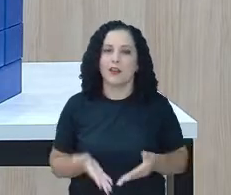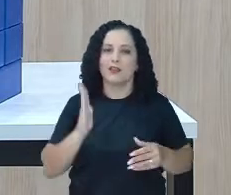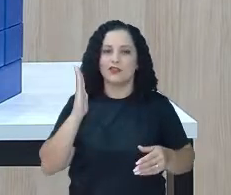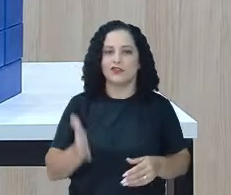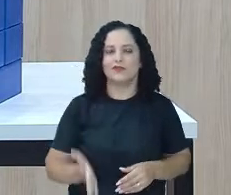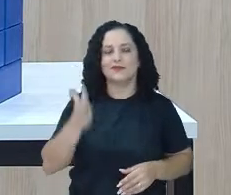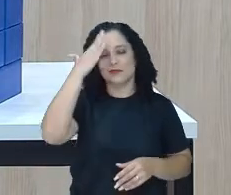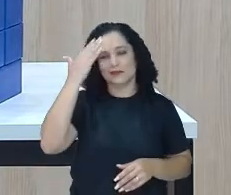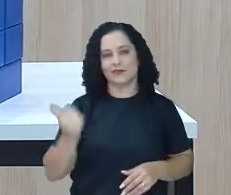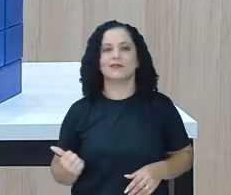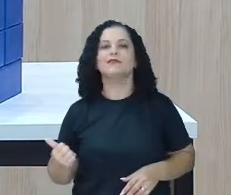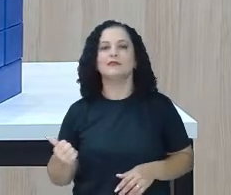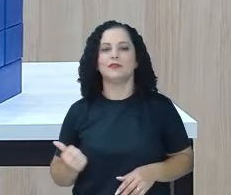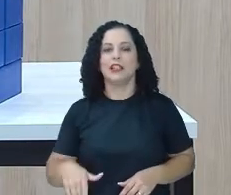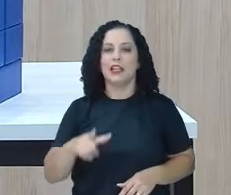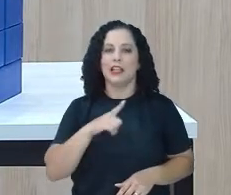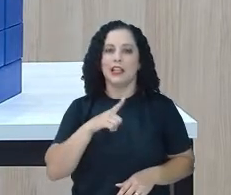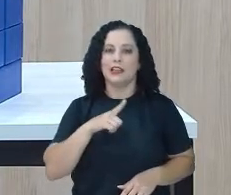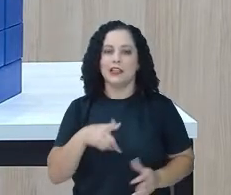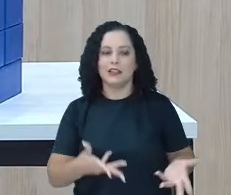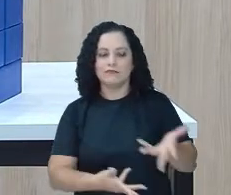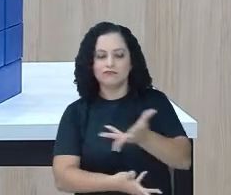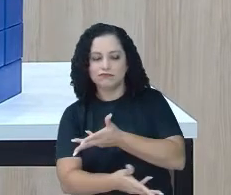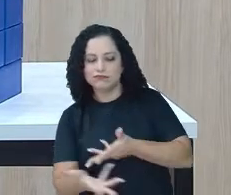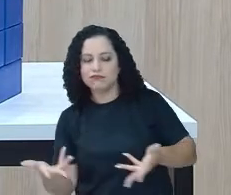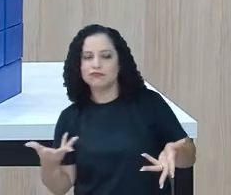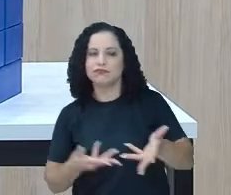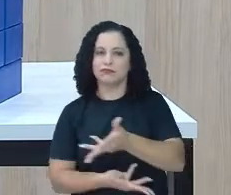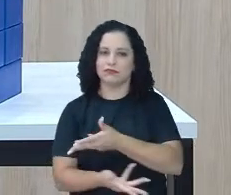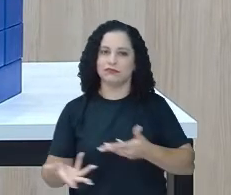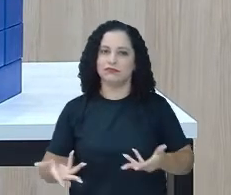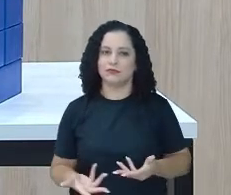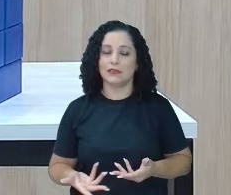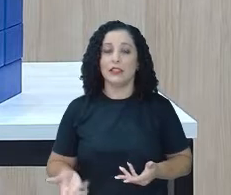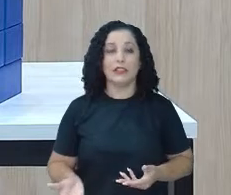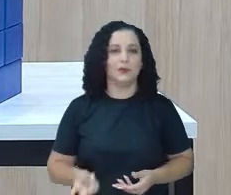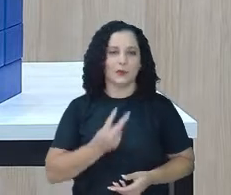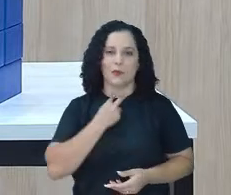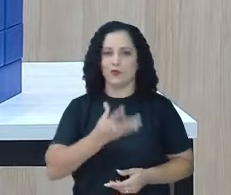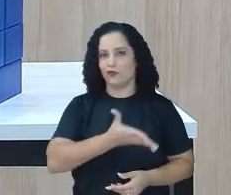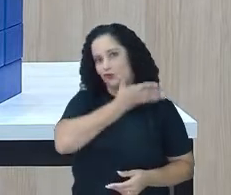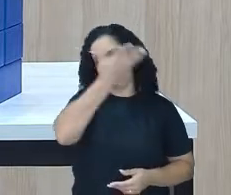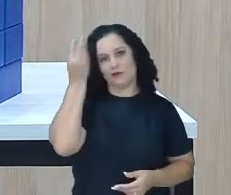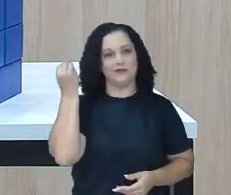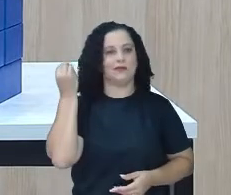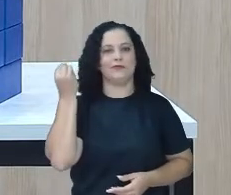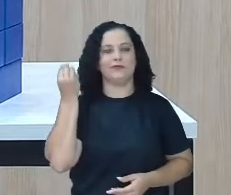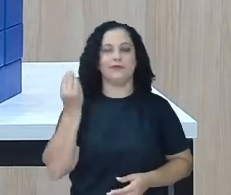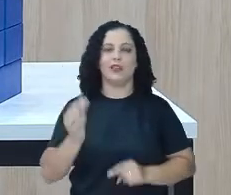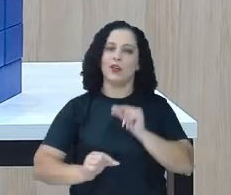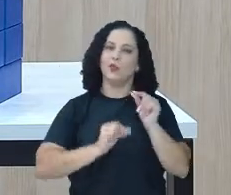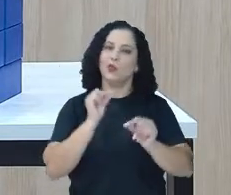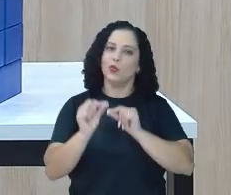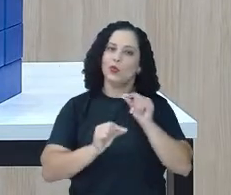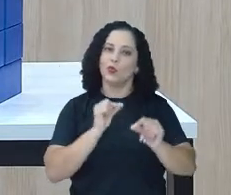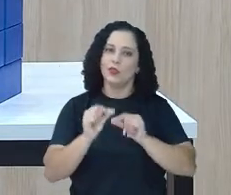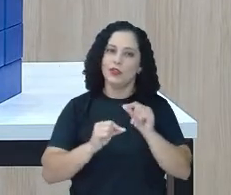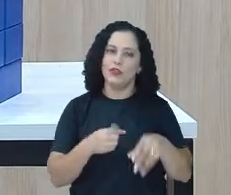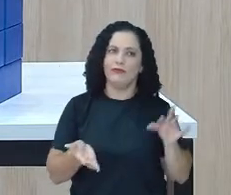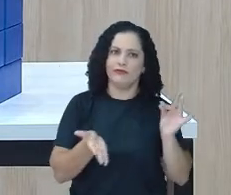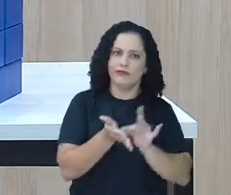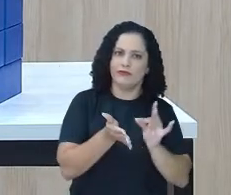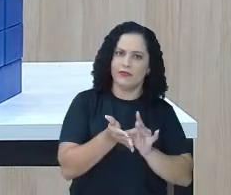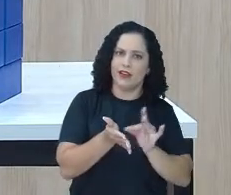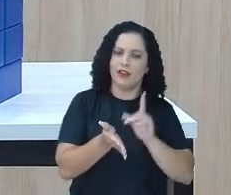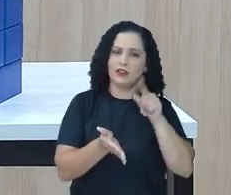eu tenho ligação entre essas formas e é importante você não esquecer que a ida é verdadeira, quadrado pode ser,